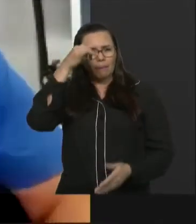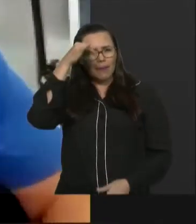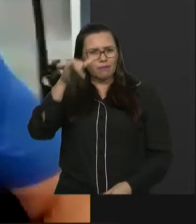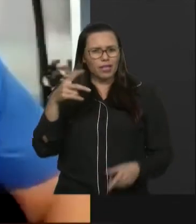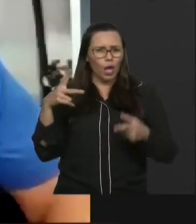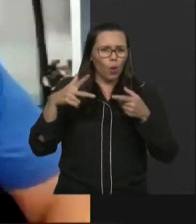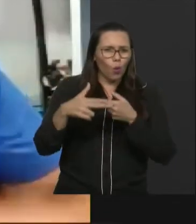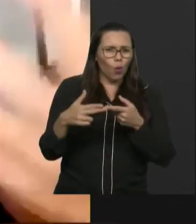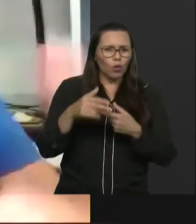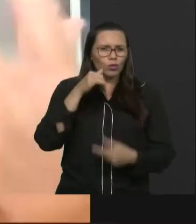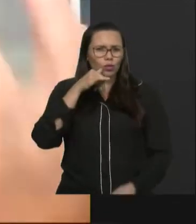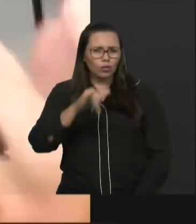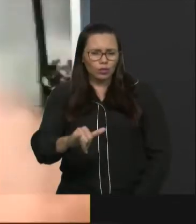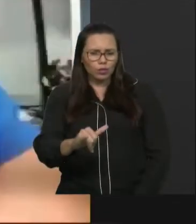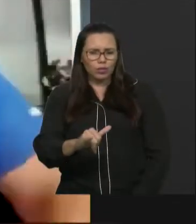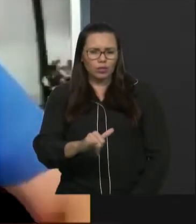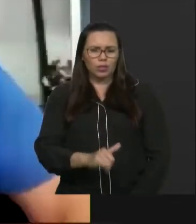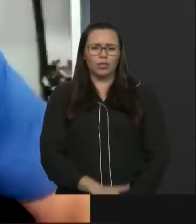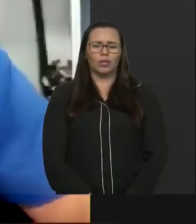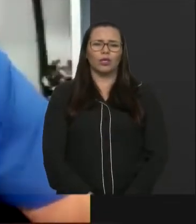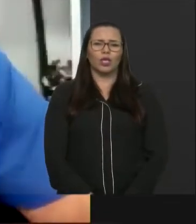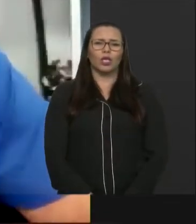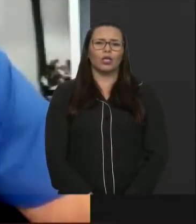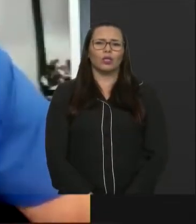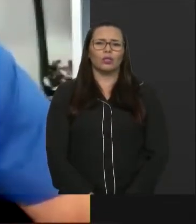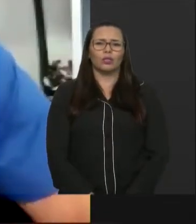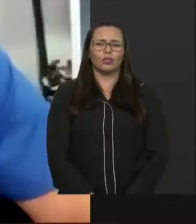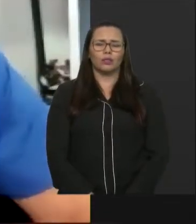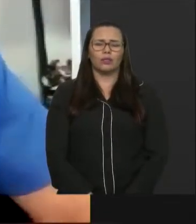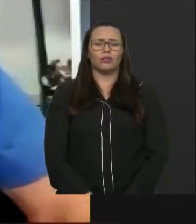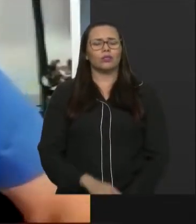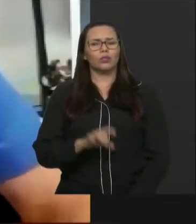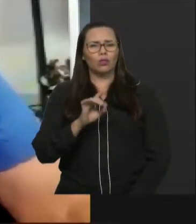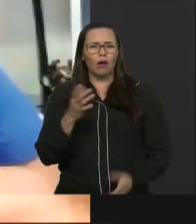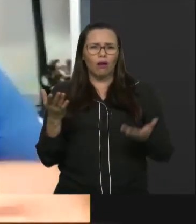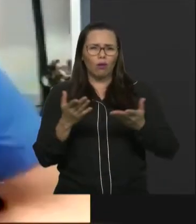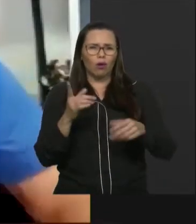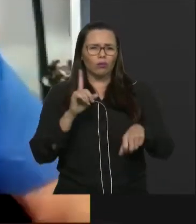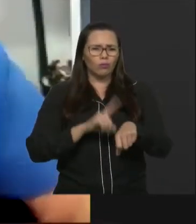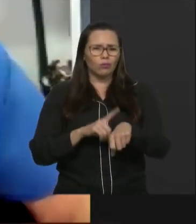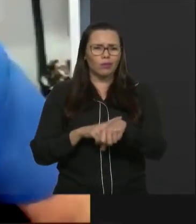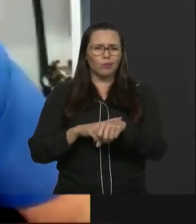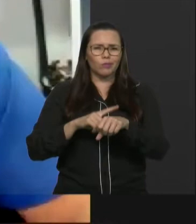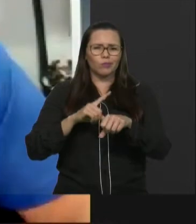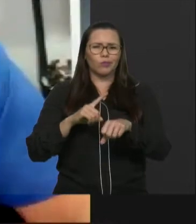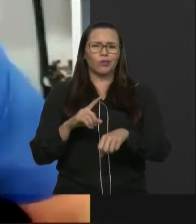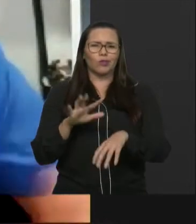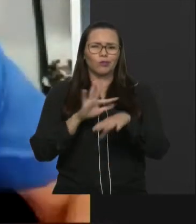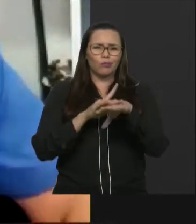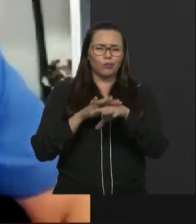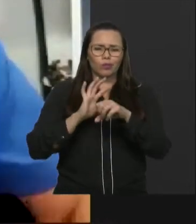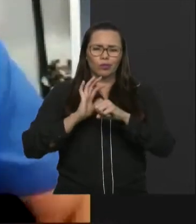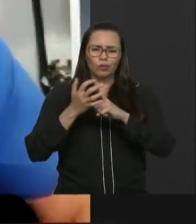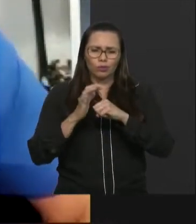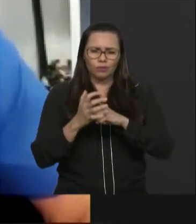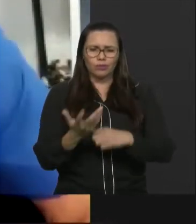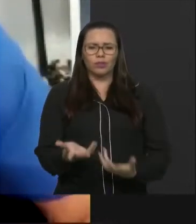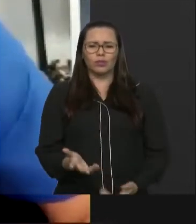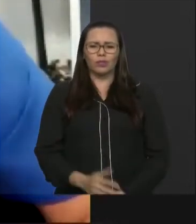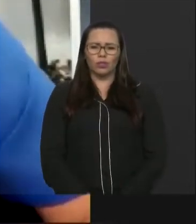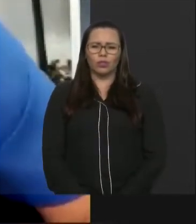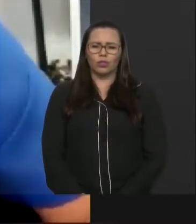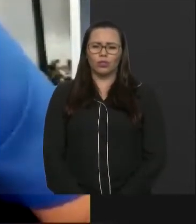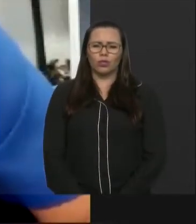ser remetido à análise da consciência de cada um de nós em relação a isso, é apenas agora um ajuste de conduta provocado pelo momento